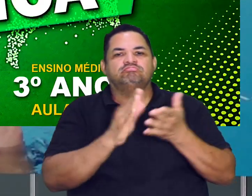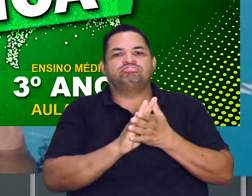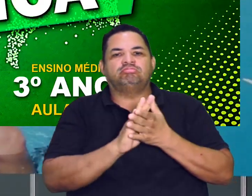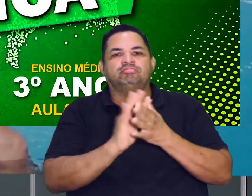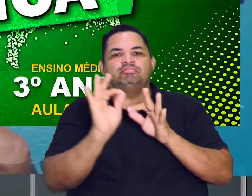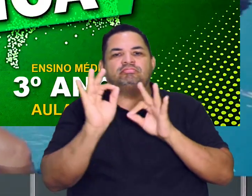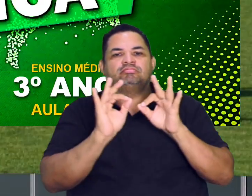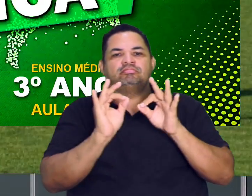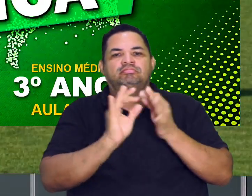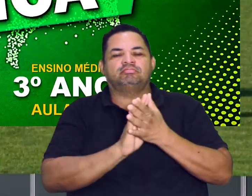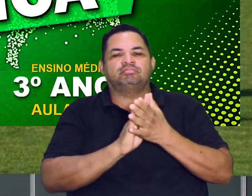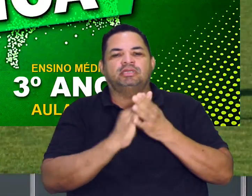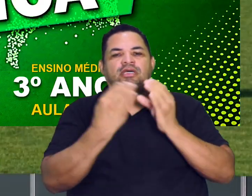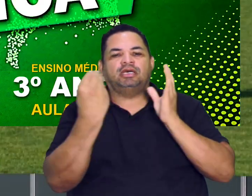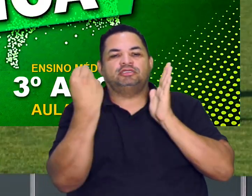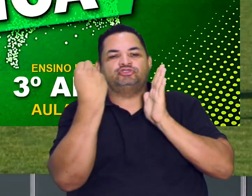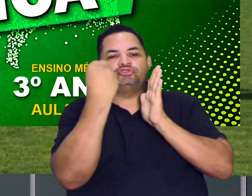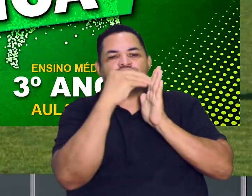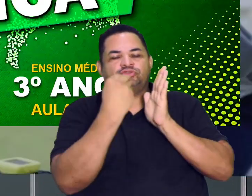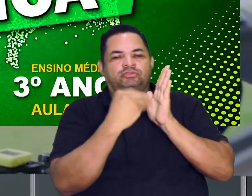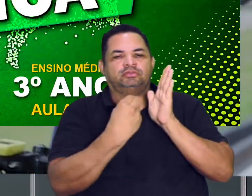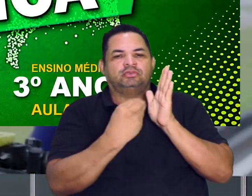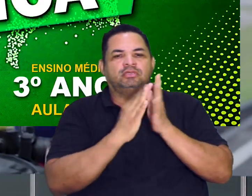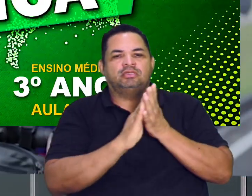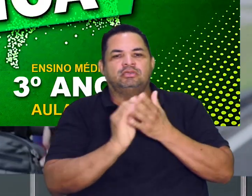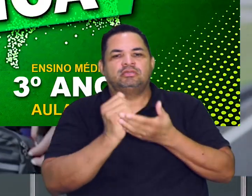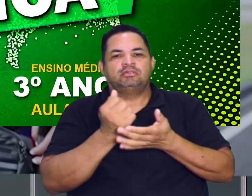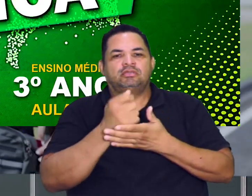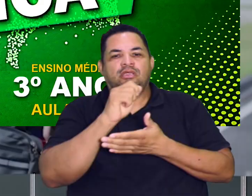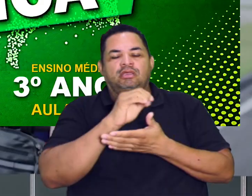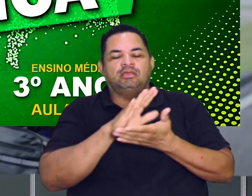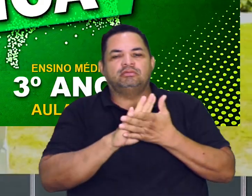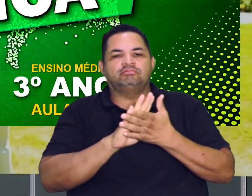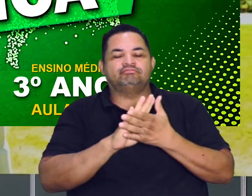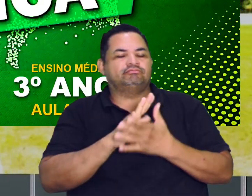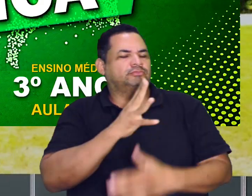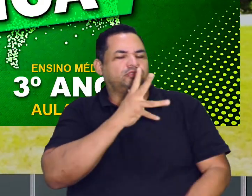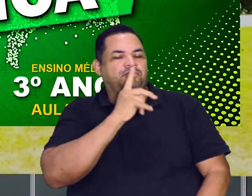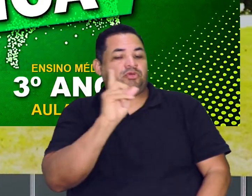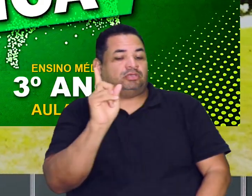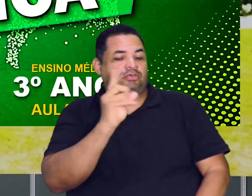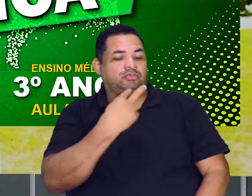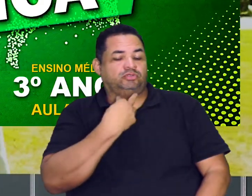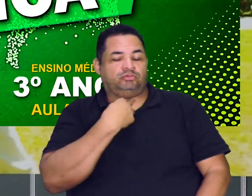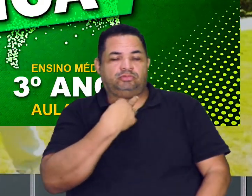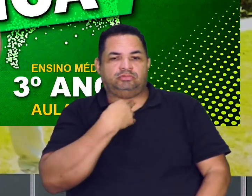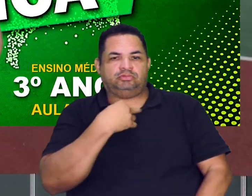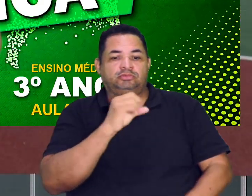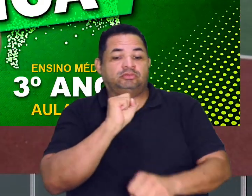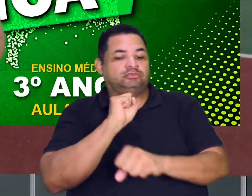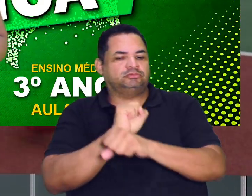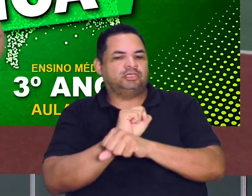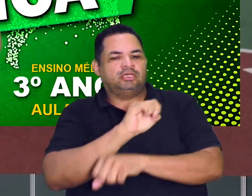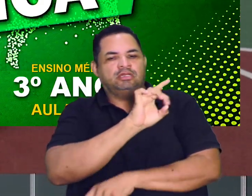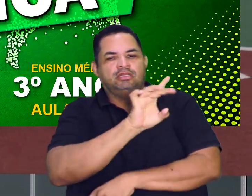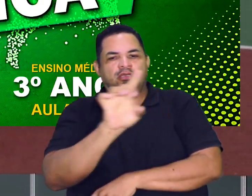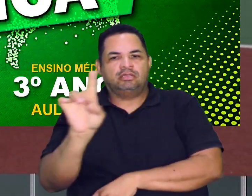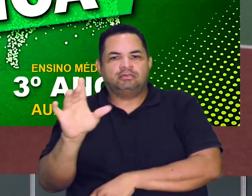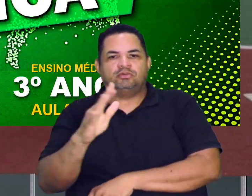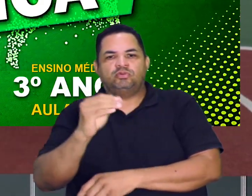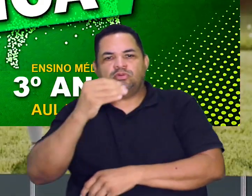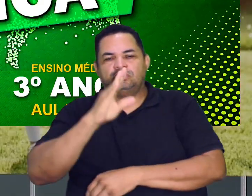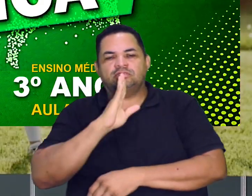para que eu coloque lá no registro da última aula, tá bom? Mas não demora a me enviar essa foto que eu estou esperando para conhecer cada um de